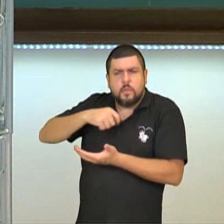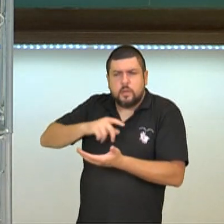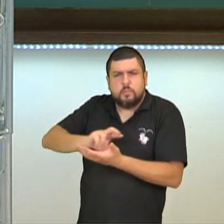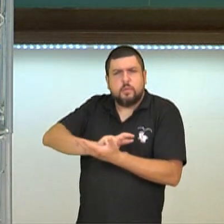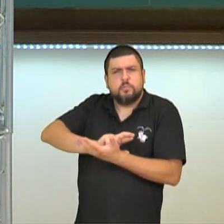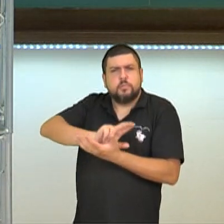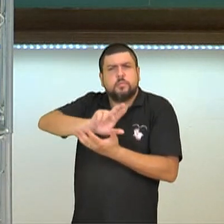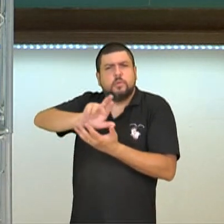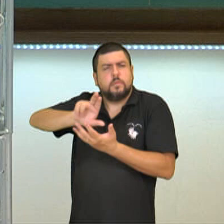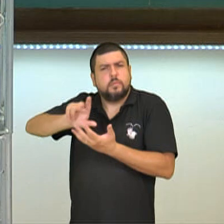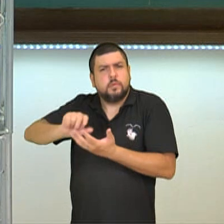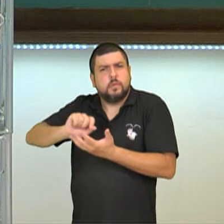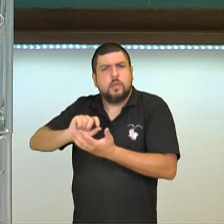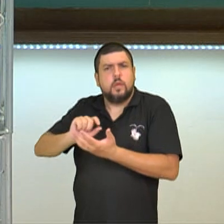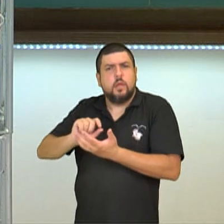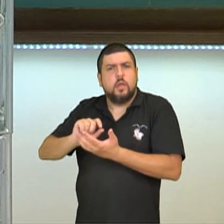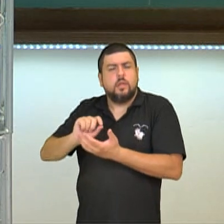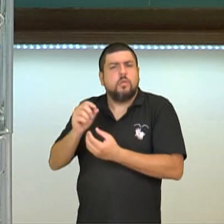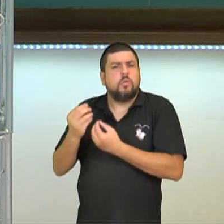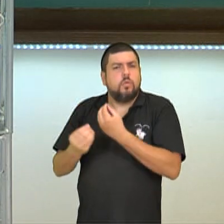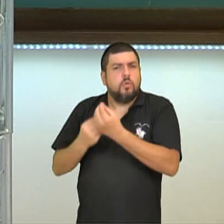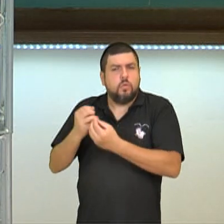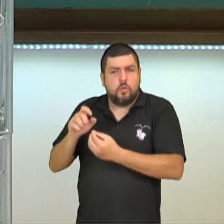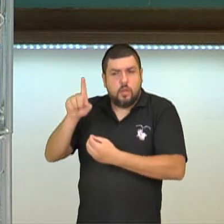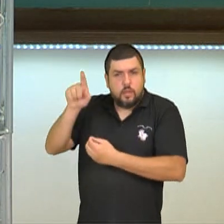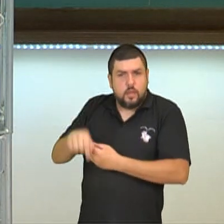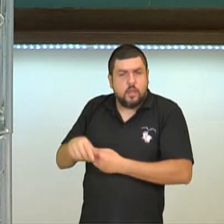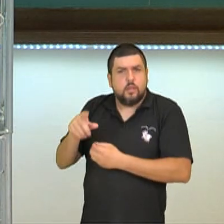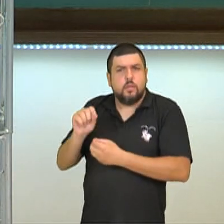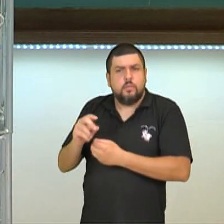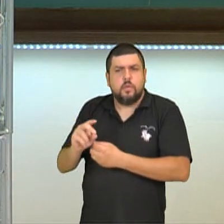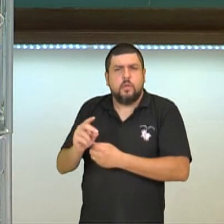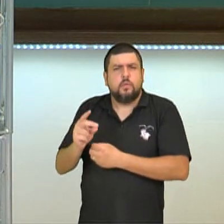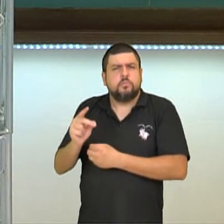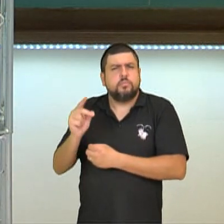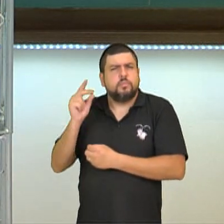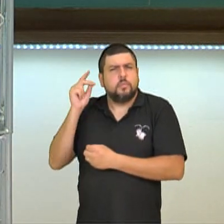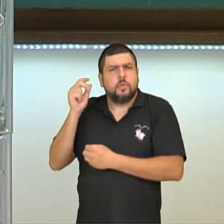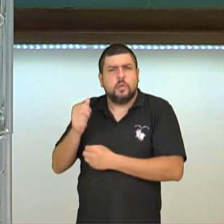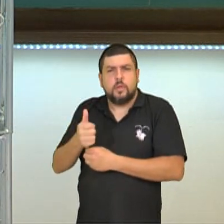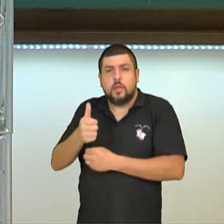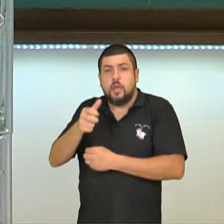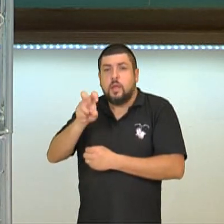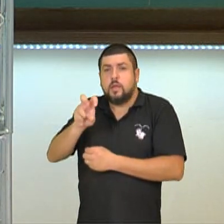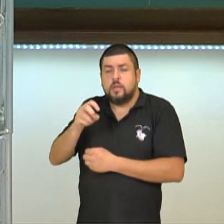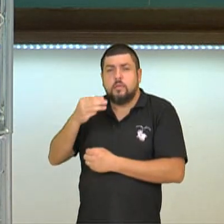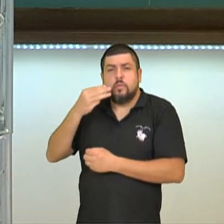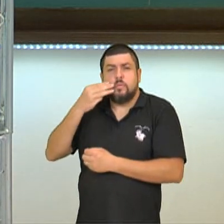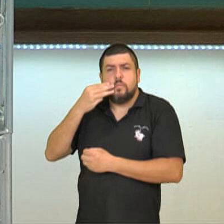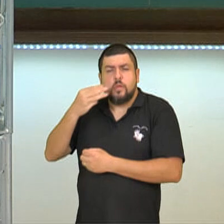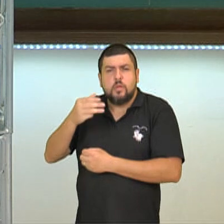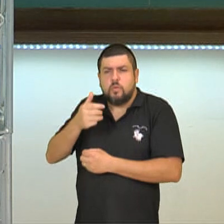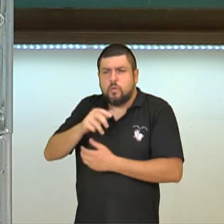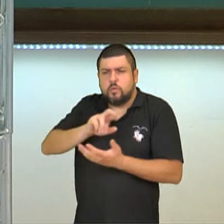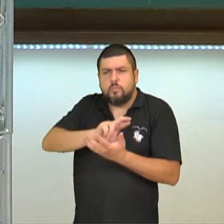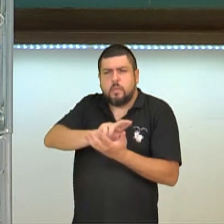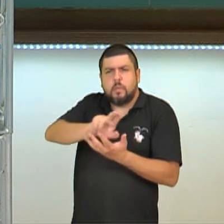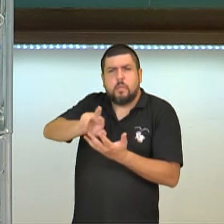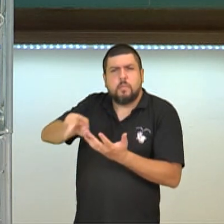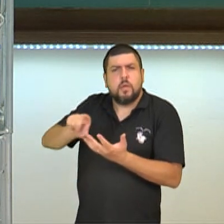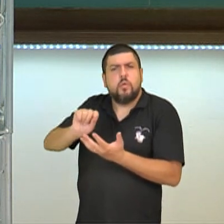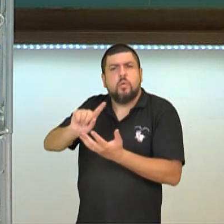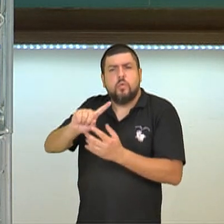Erdipithecus, Ramapithecus, são espécies com mais de 10, 15, 30 milhões que está relacionado à